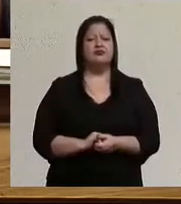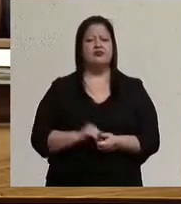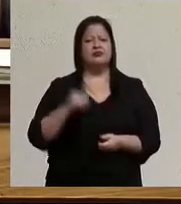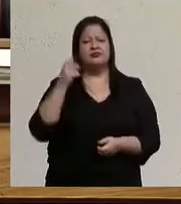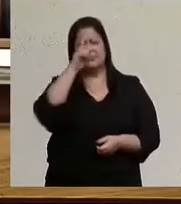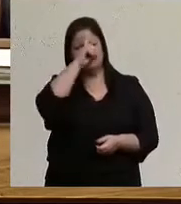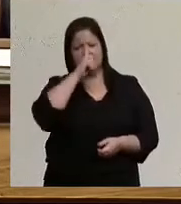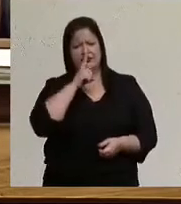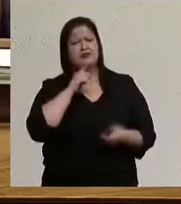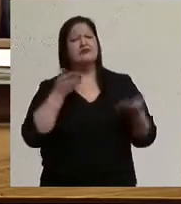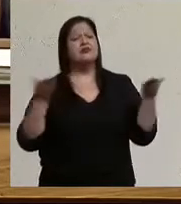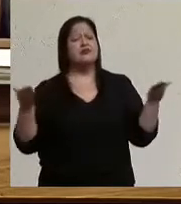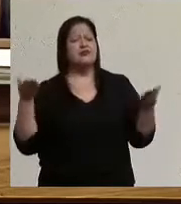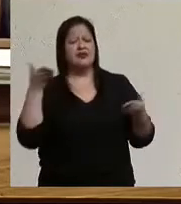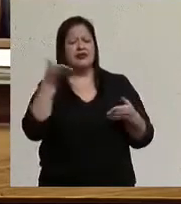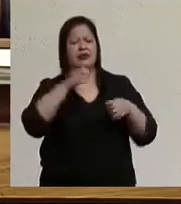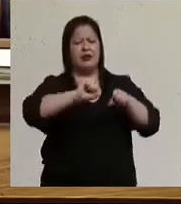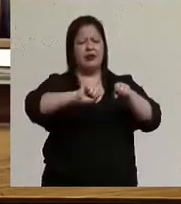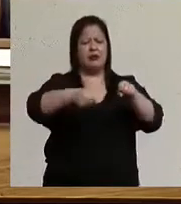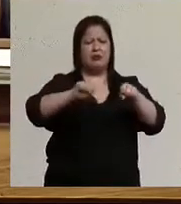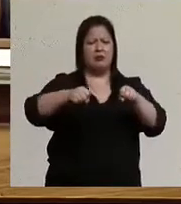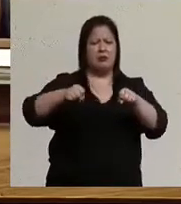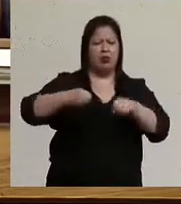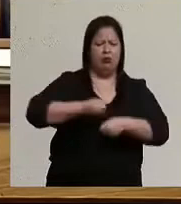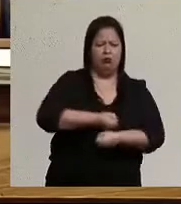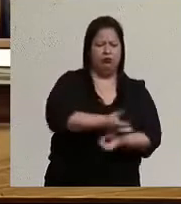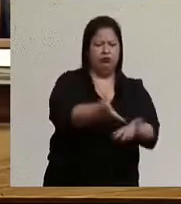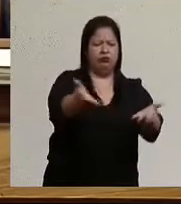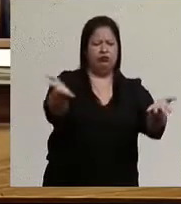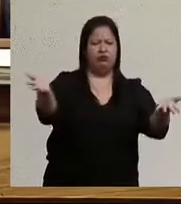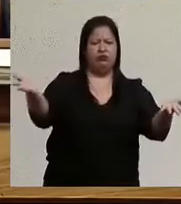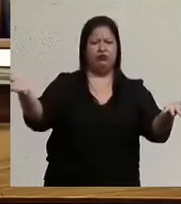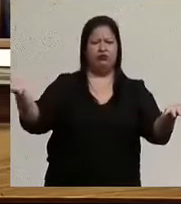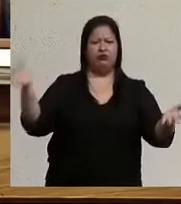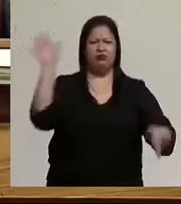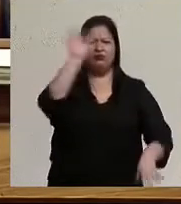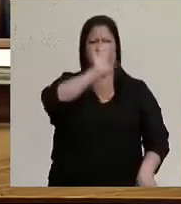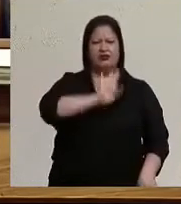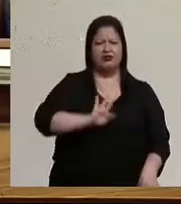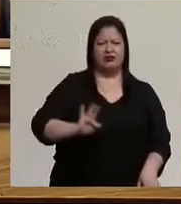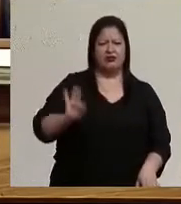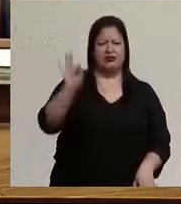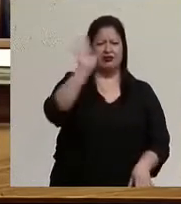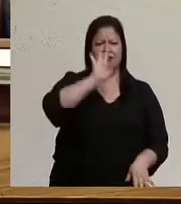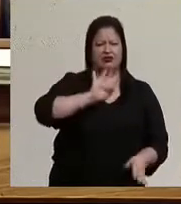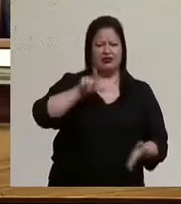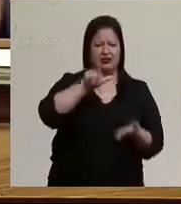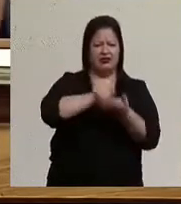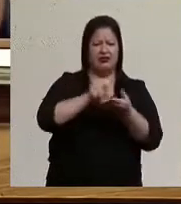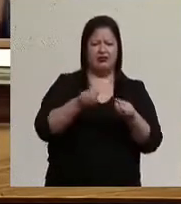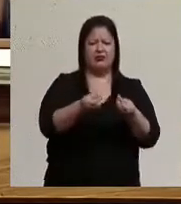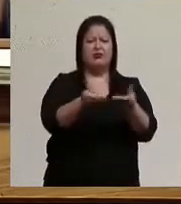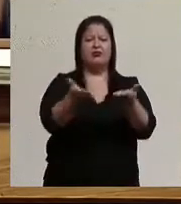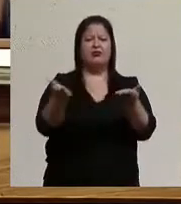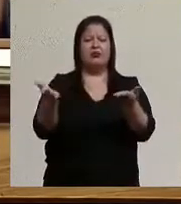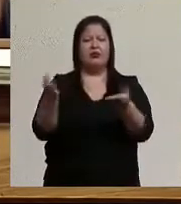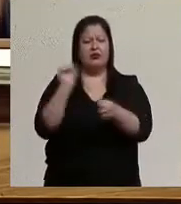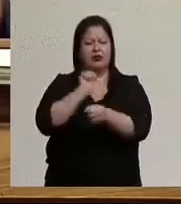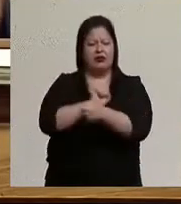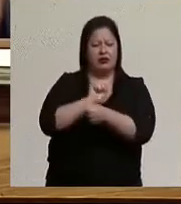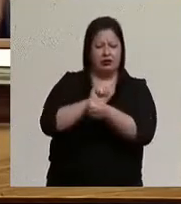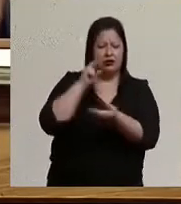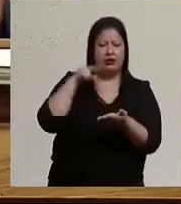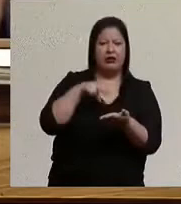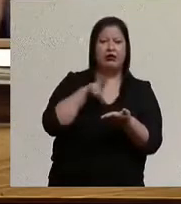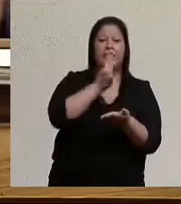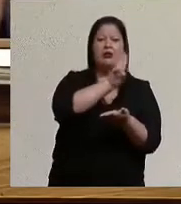Sabrina eu passei uma moto forrando na frente da Unip ali um santinho não sei o quê Poxa parei para